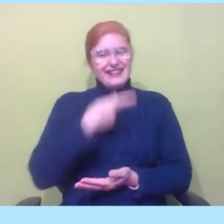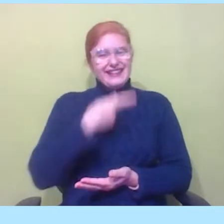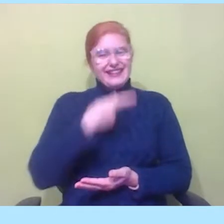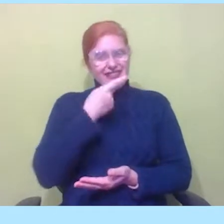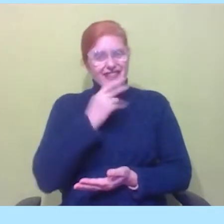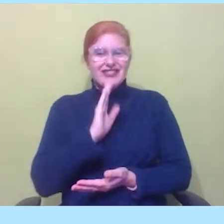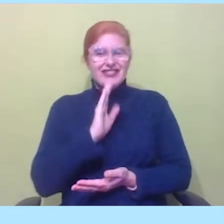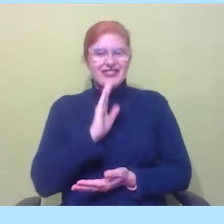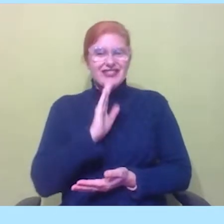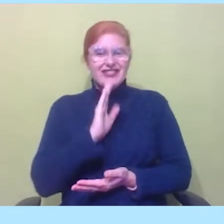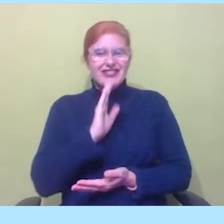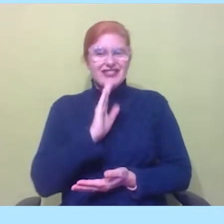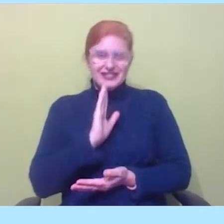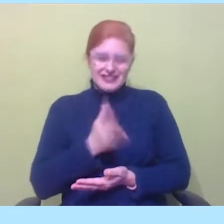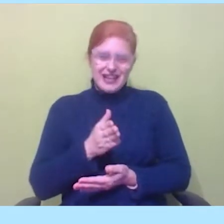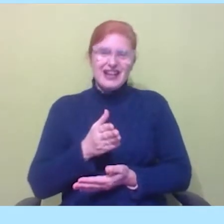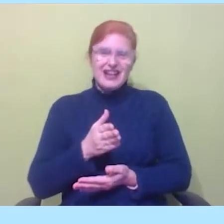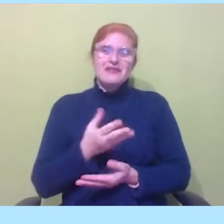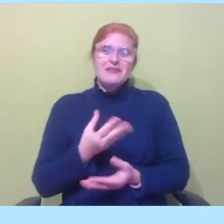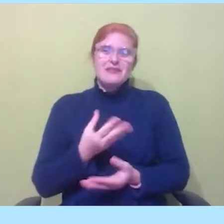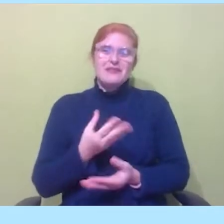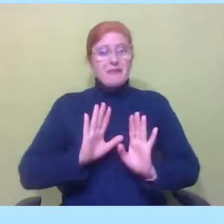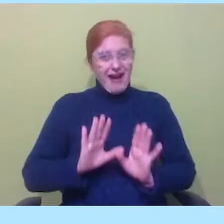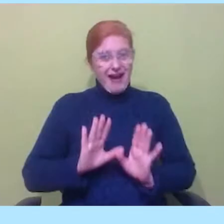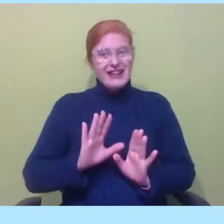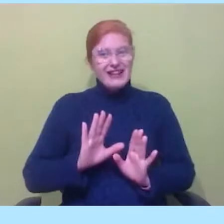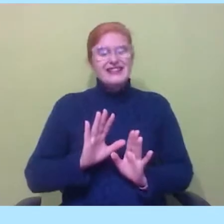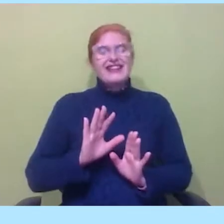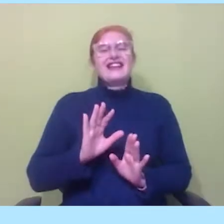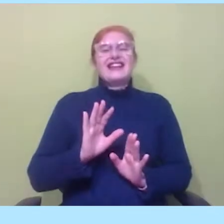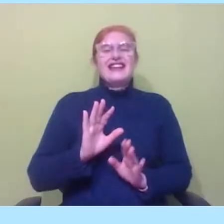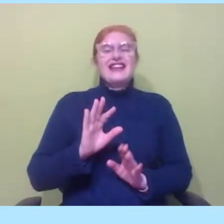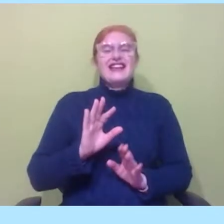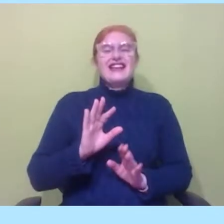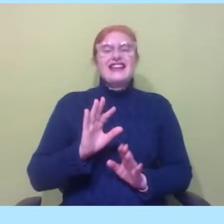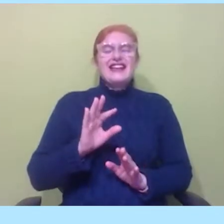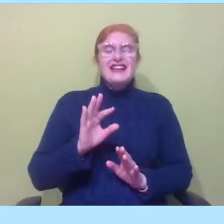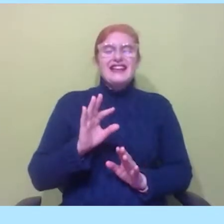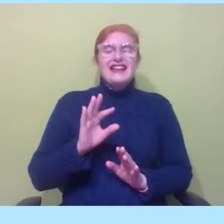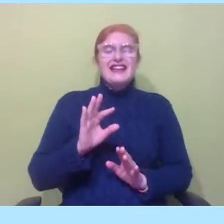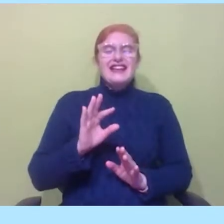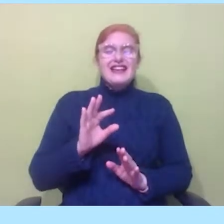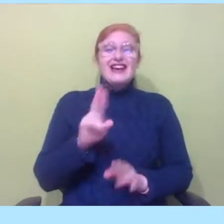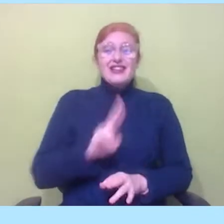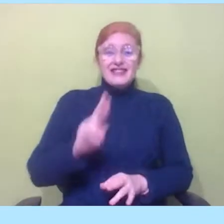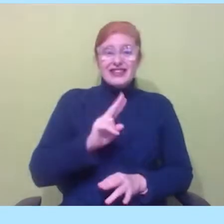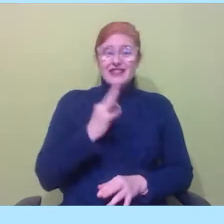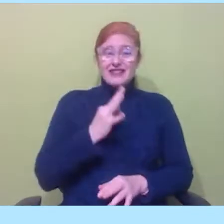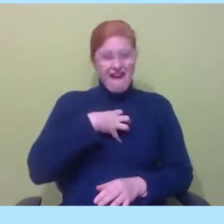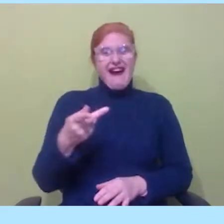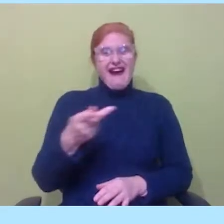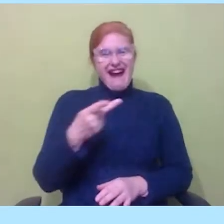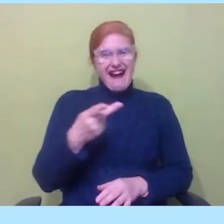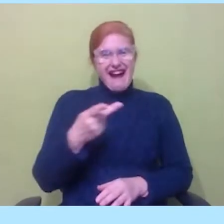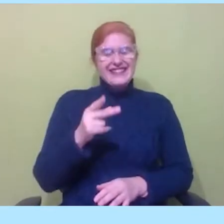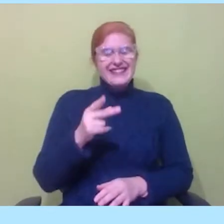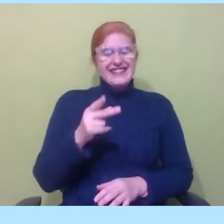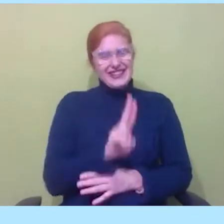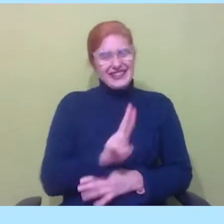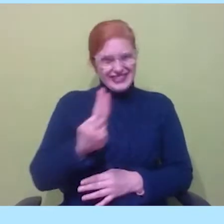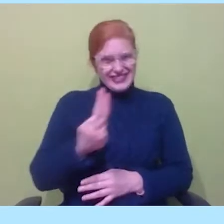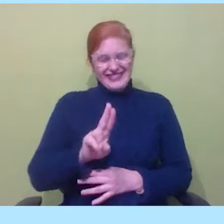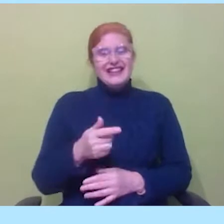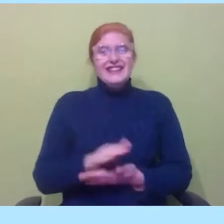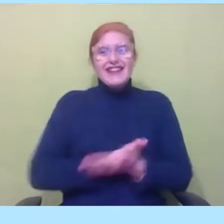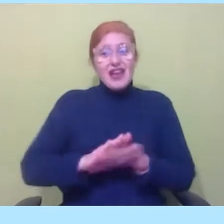e Bahia. As duas universidades, que nenhuma é no Paraná, na verdade. O mestrado